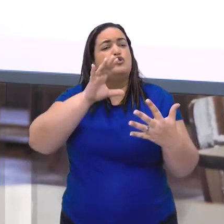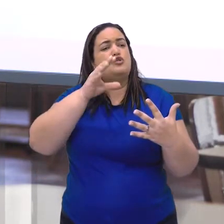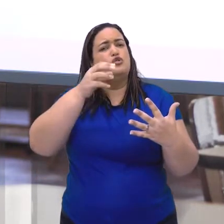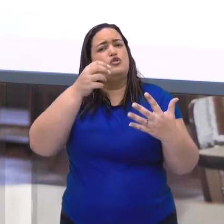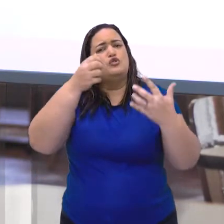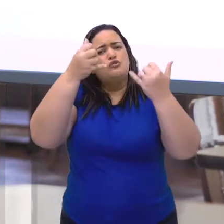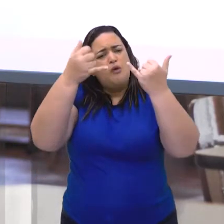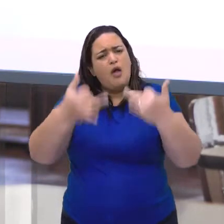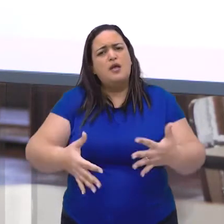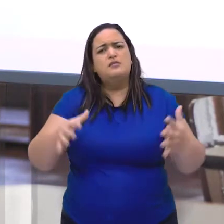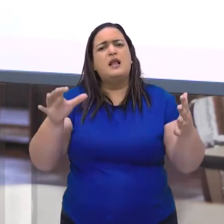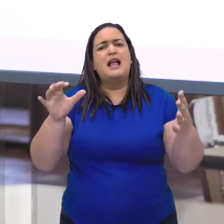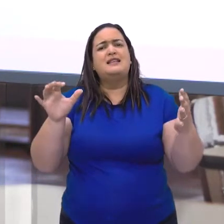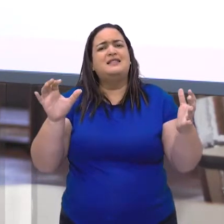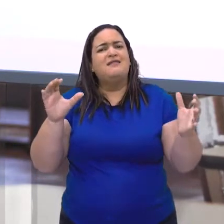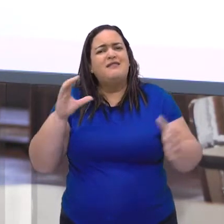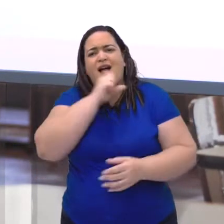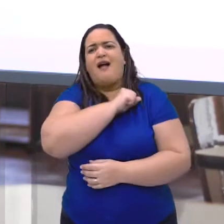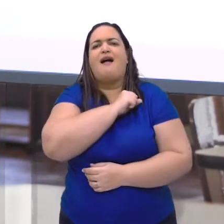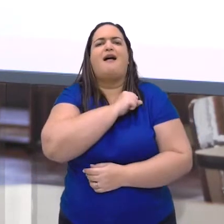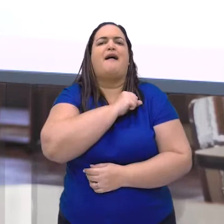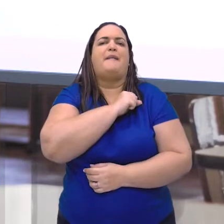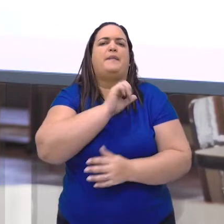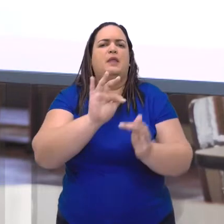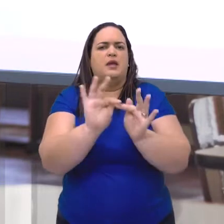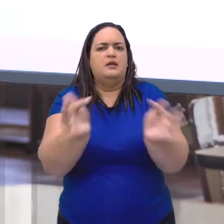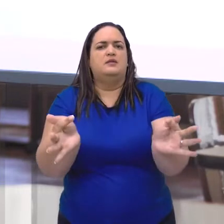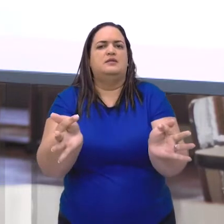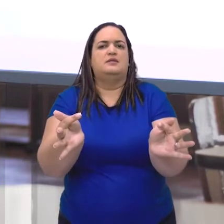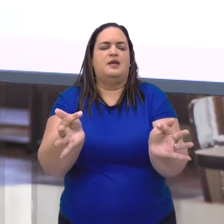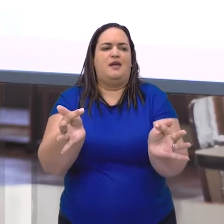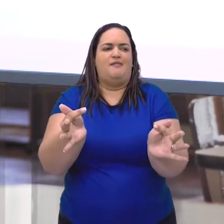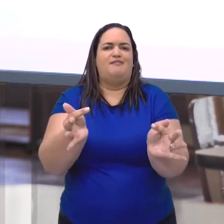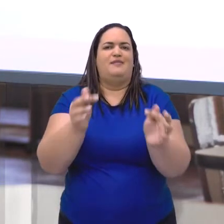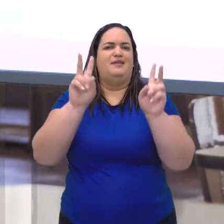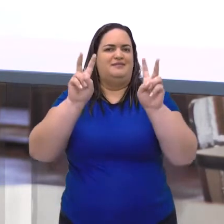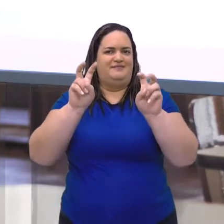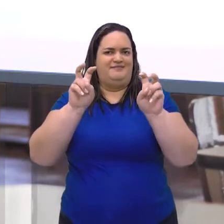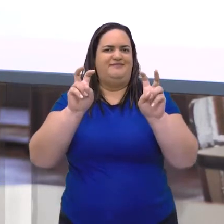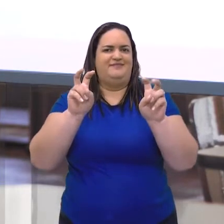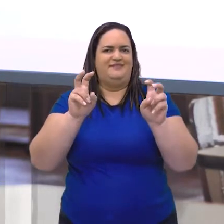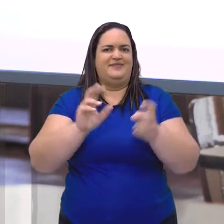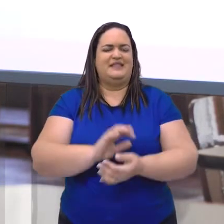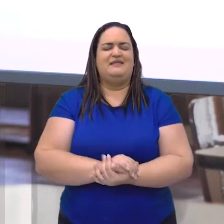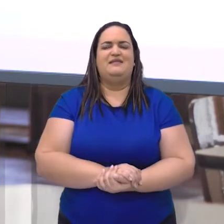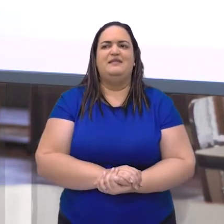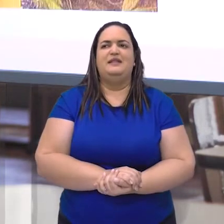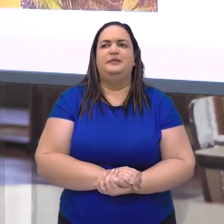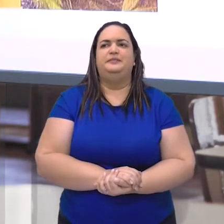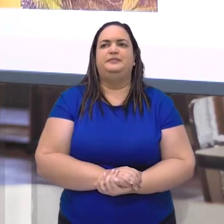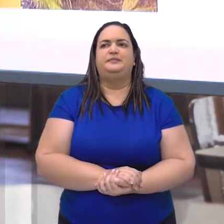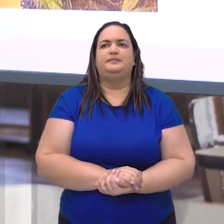breves palavras o que a gente precisa saber de conteúdo para assisti-lo.